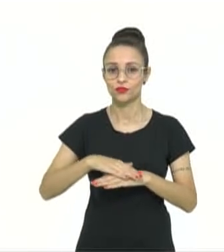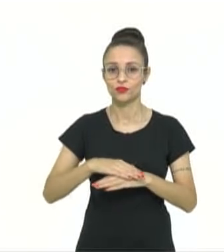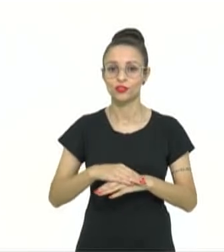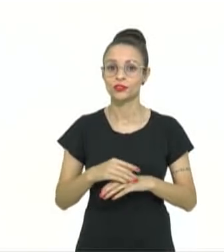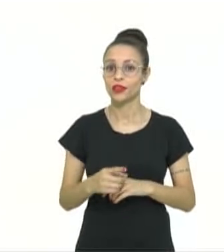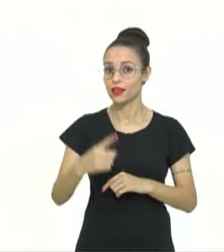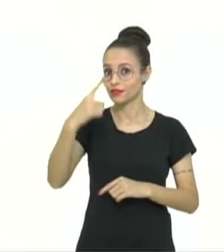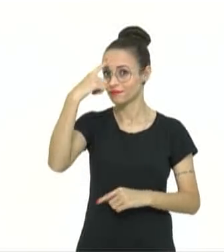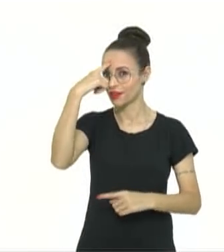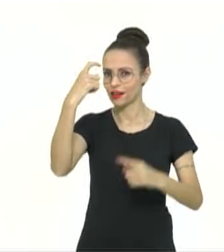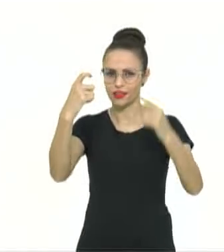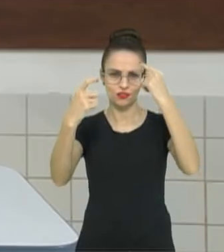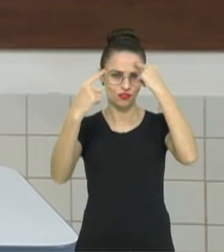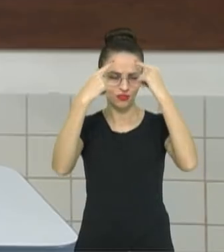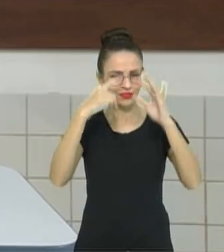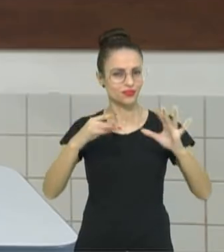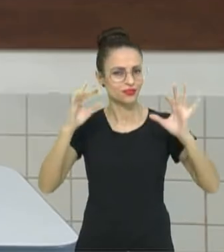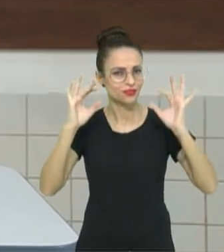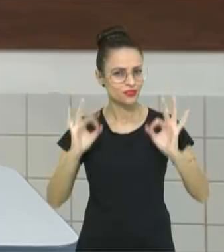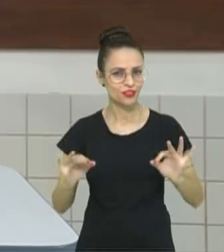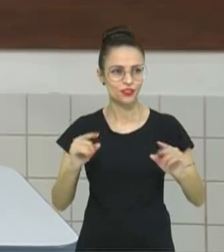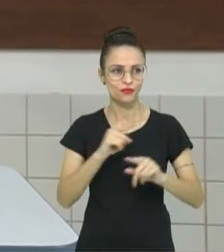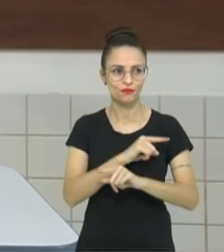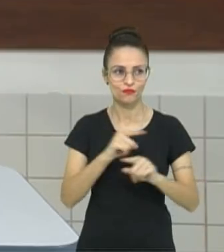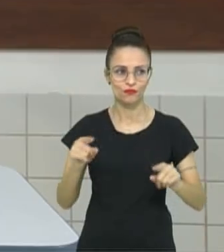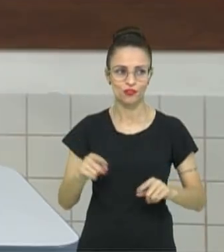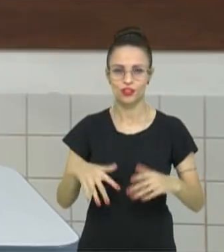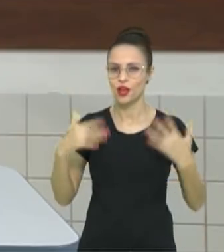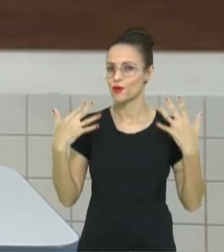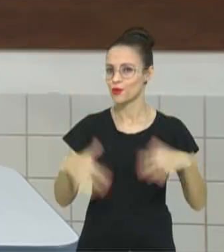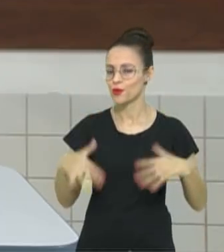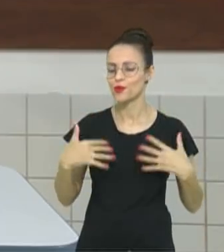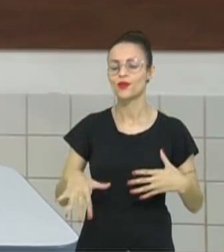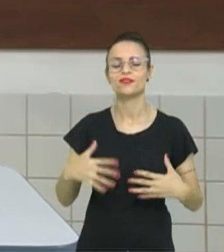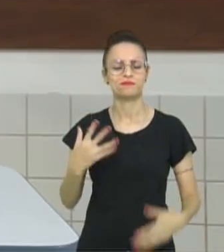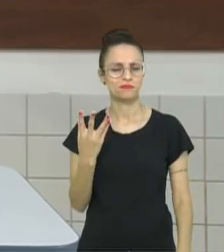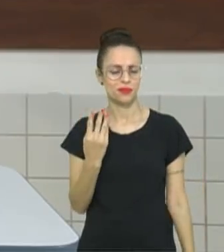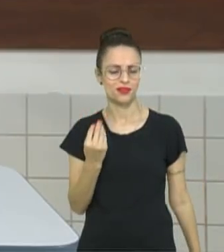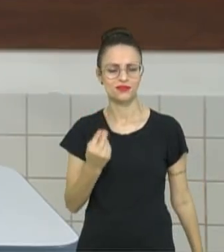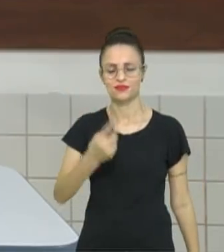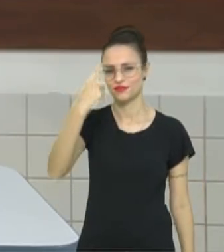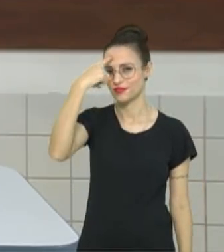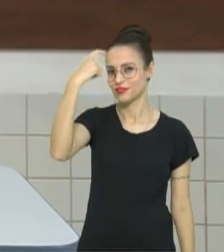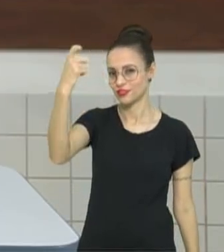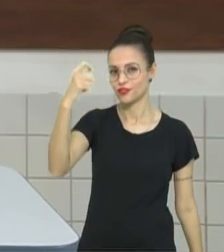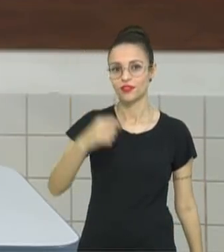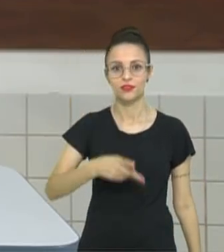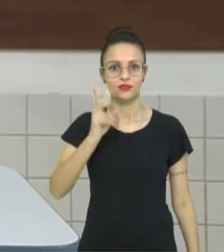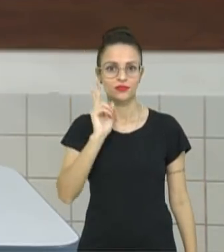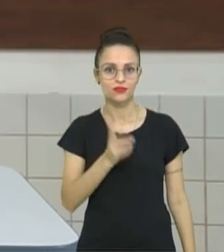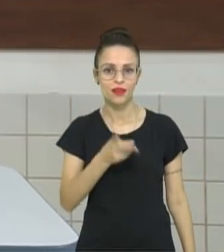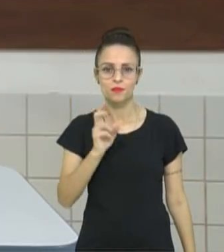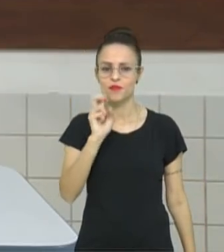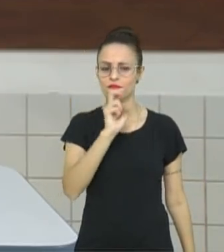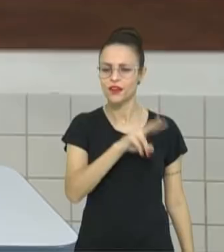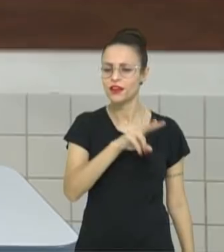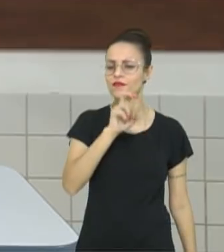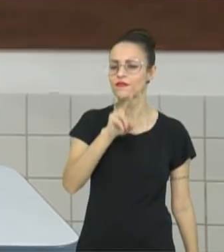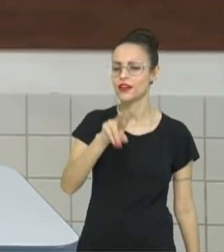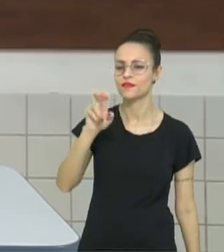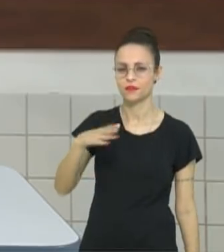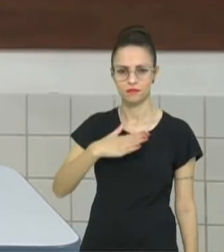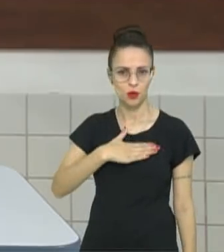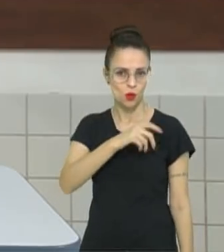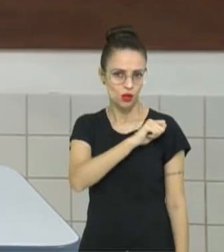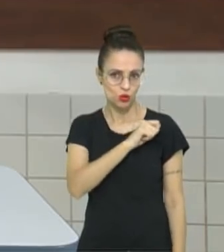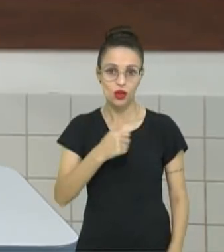colocando a sua criatividade, que eu tenho certeza que você é super criativo. Eu sempre vejo os meus alunos, quando eu faço